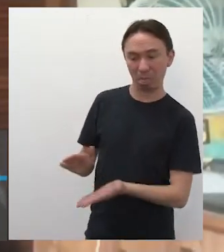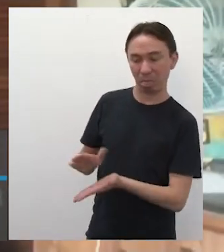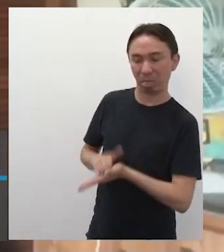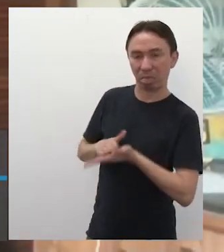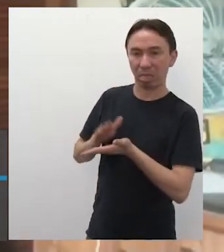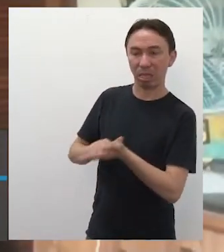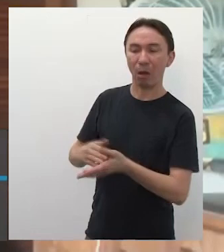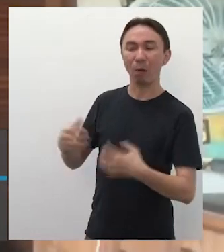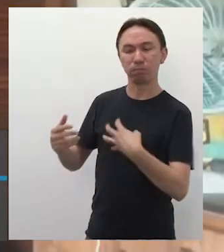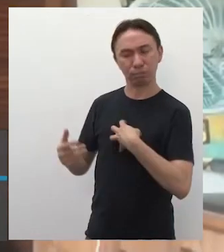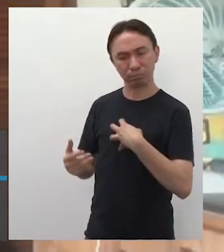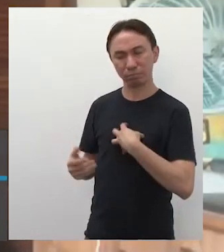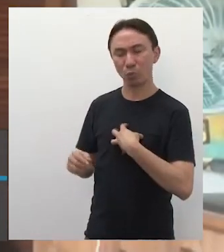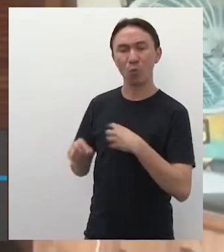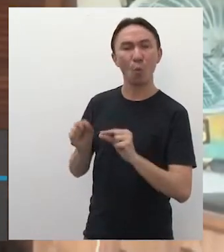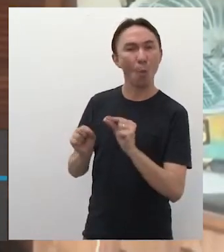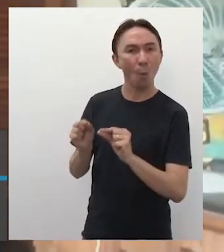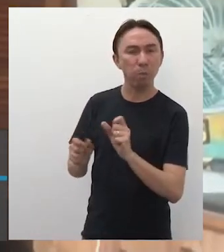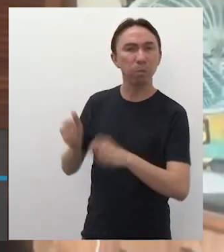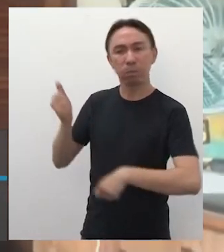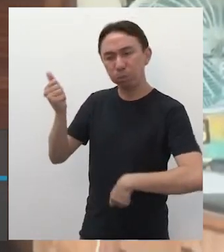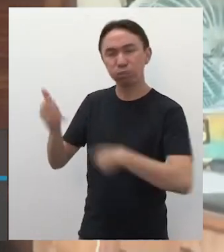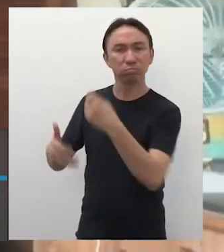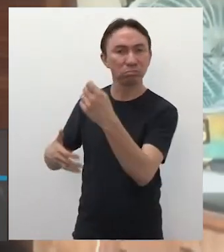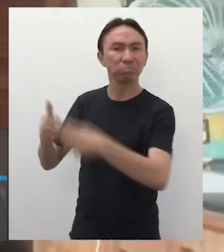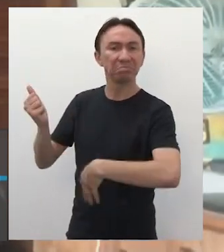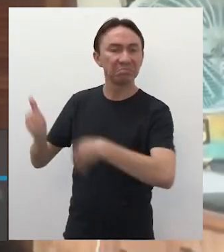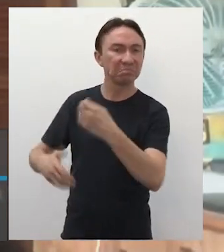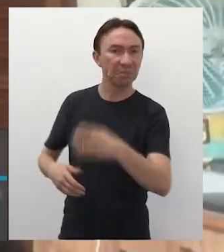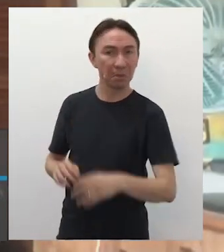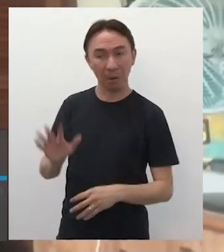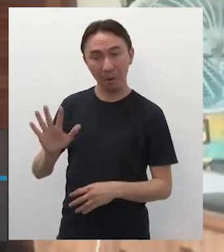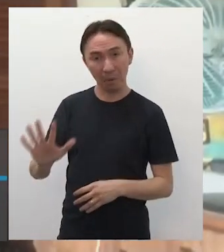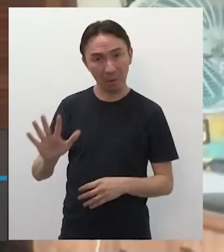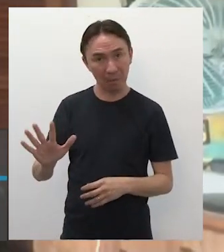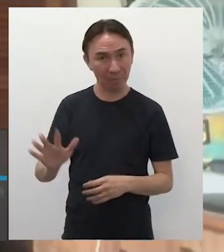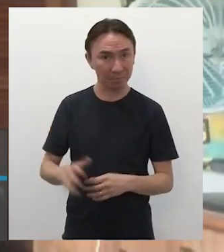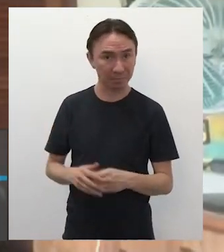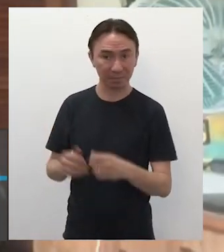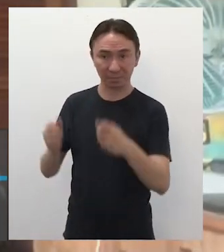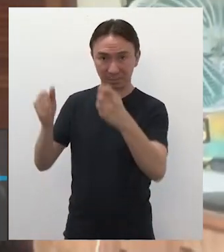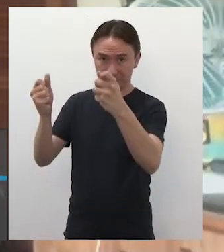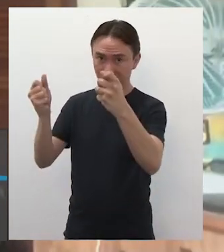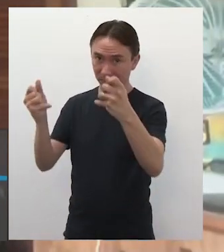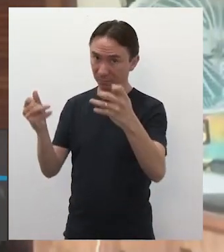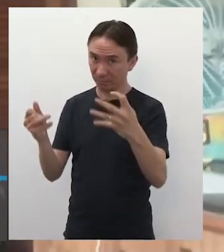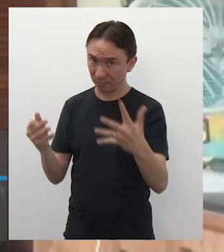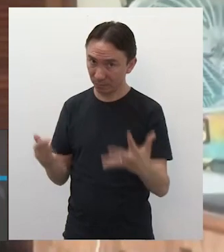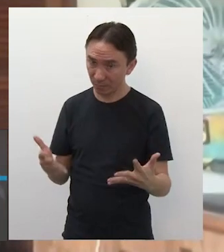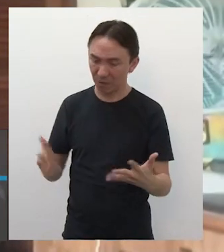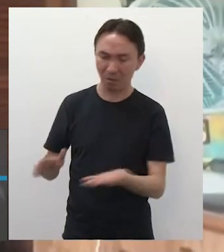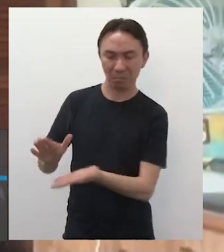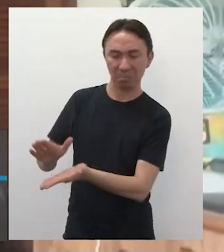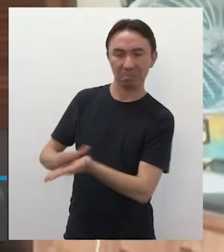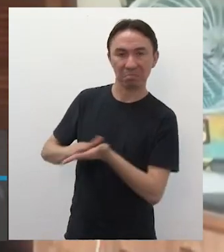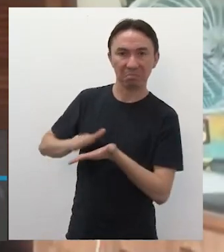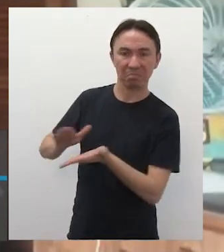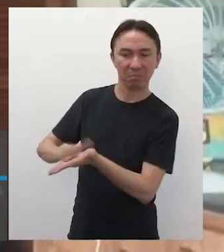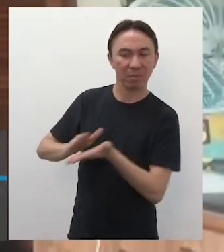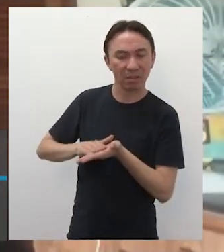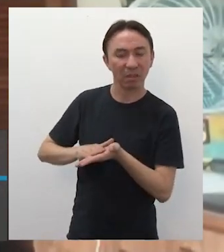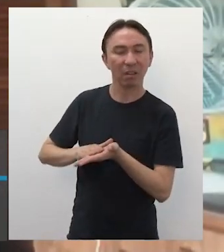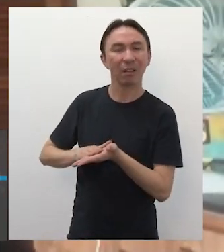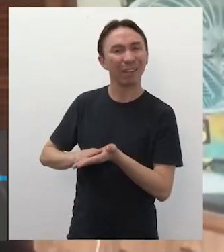Então, falar assim, olha, Silene, eu preciso ser franca com você. Todos esses elogios que você está fazendo para